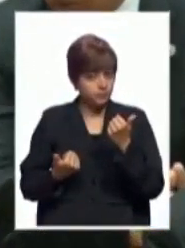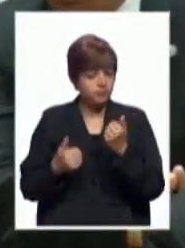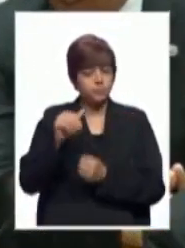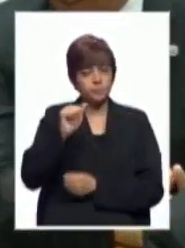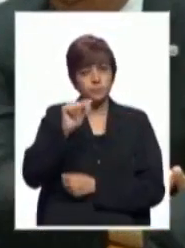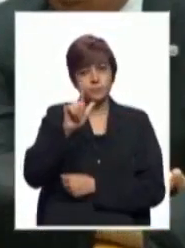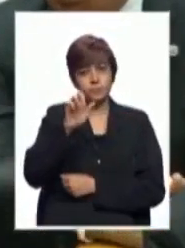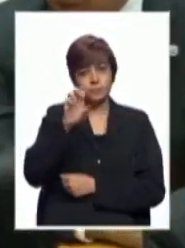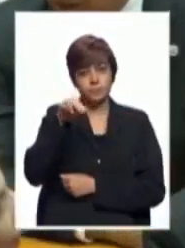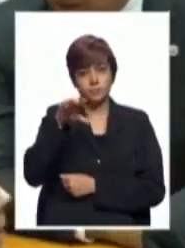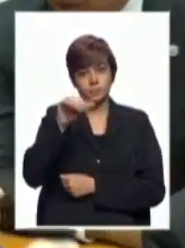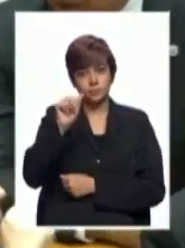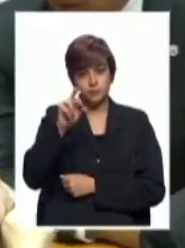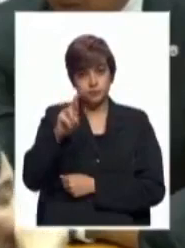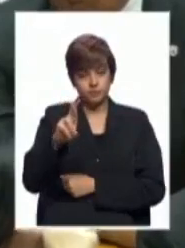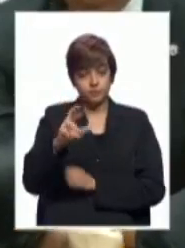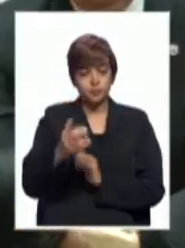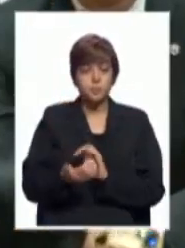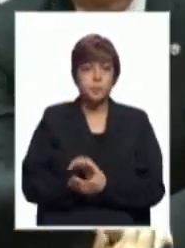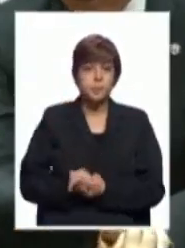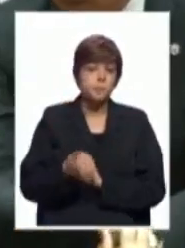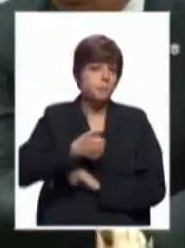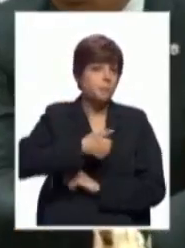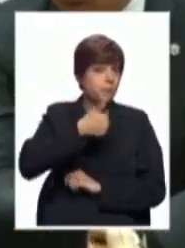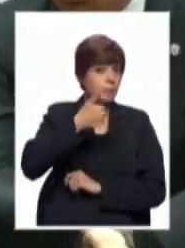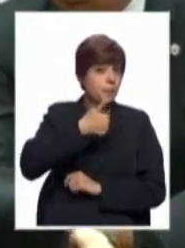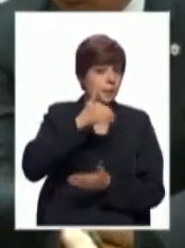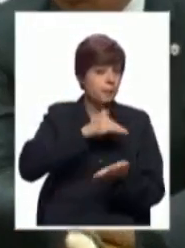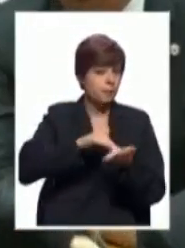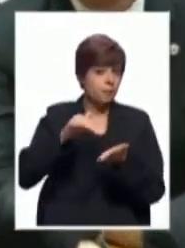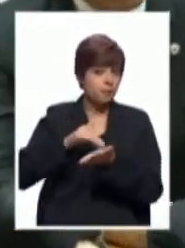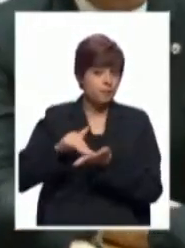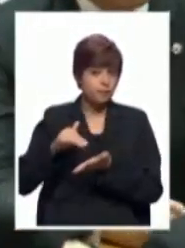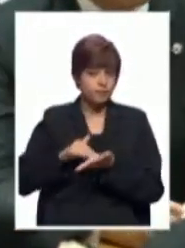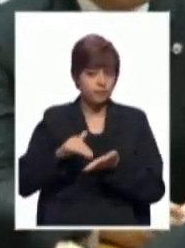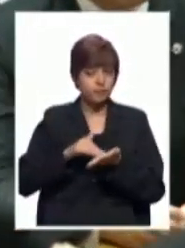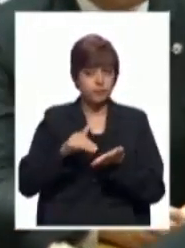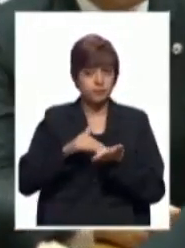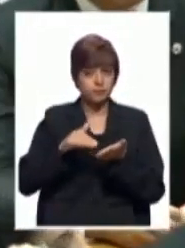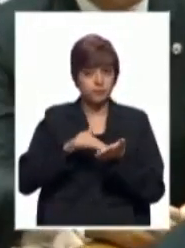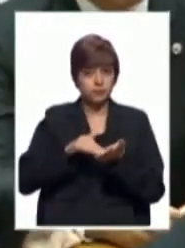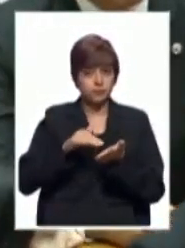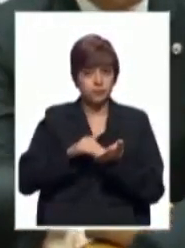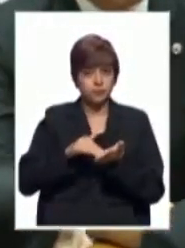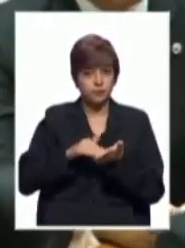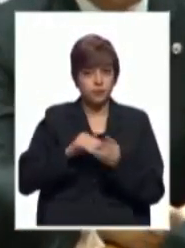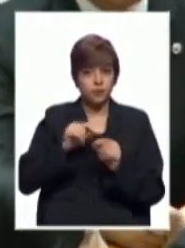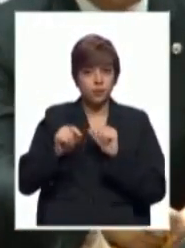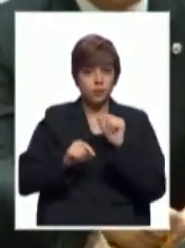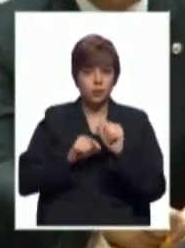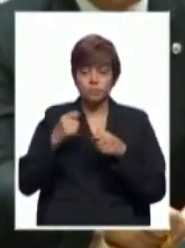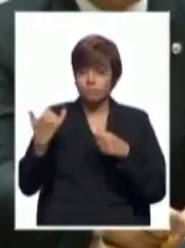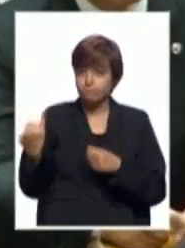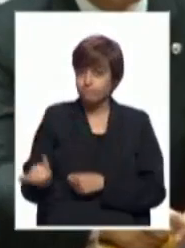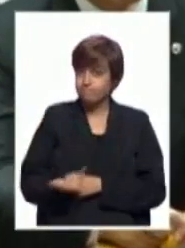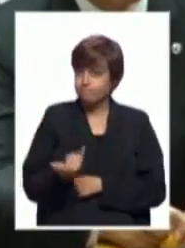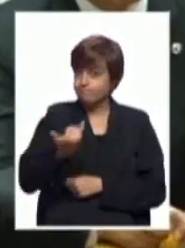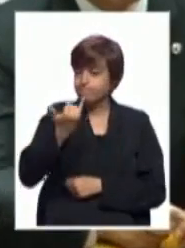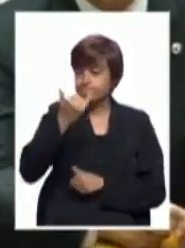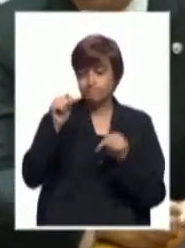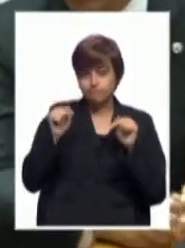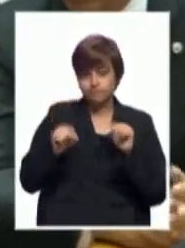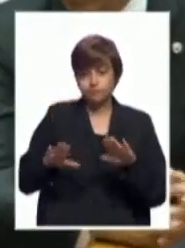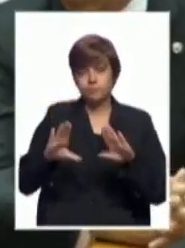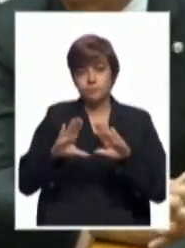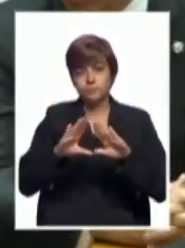Alencar da Silveira Júnior. Marco, fala das secretarias, por favor. É o primeiro secretário, que é um cargo bastante importante aqui, né? O